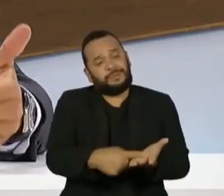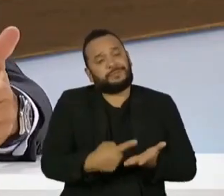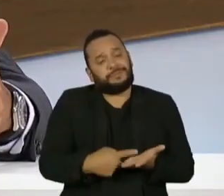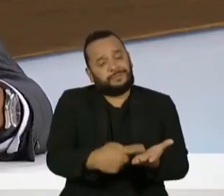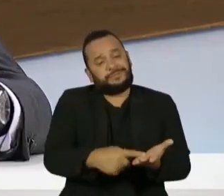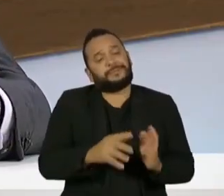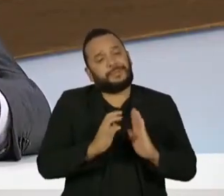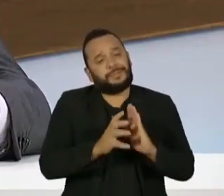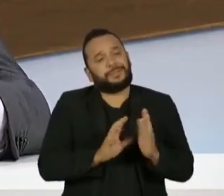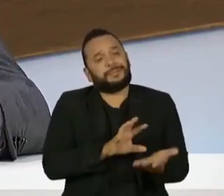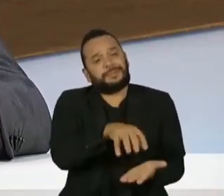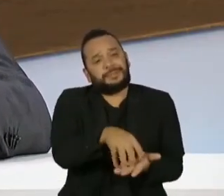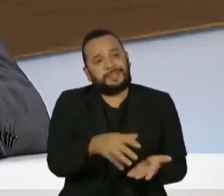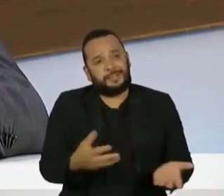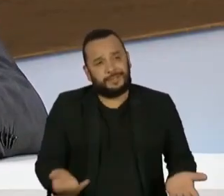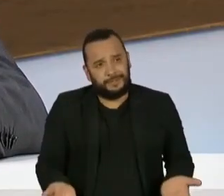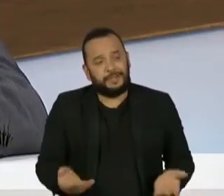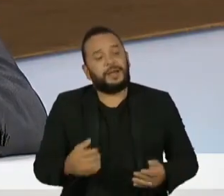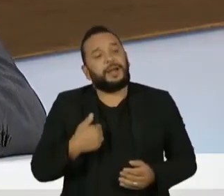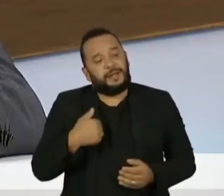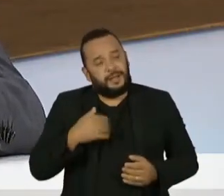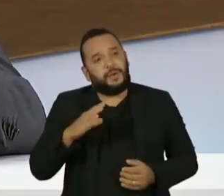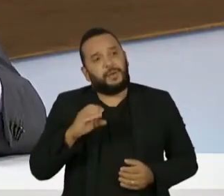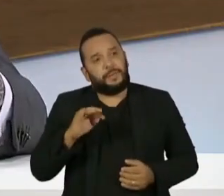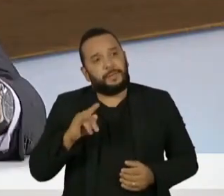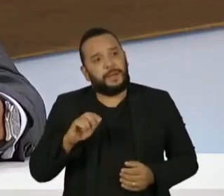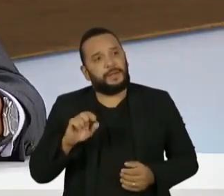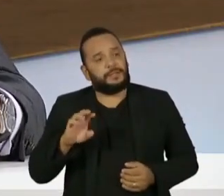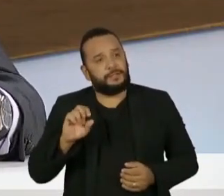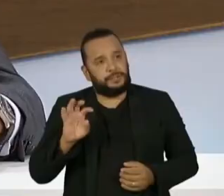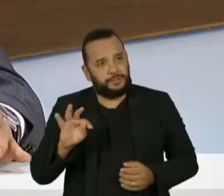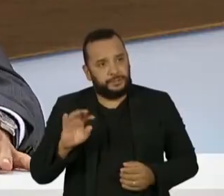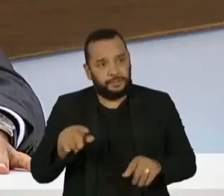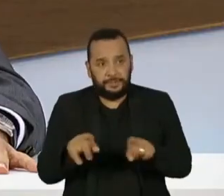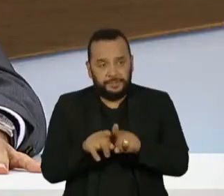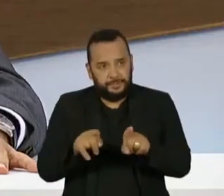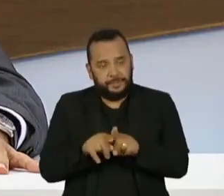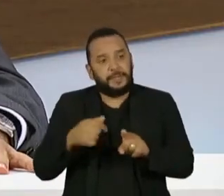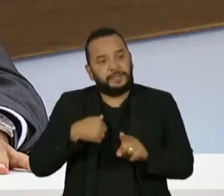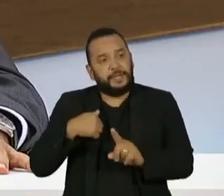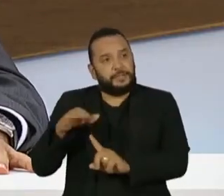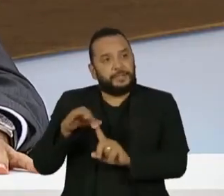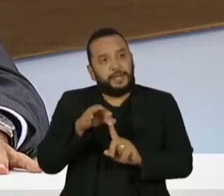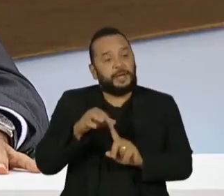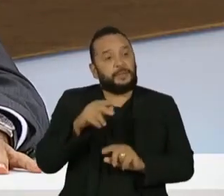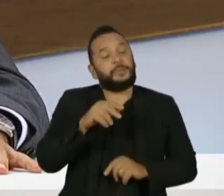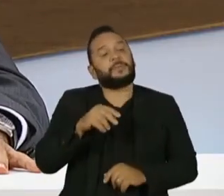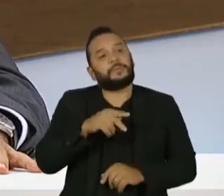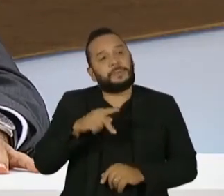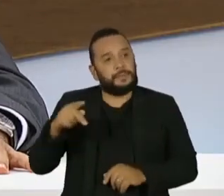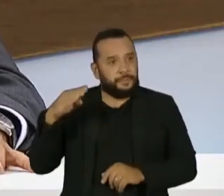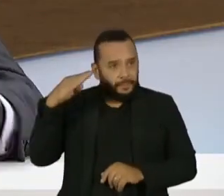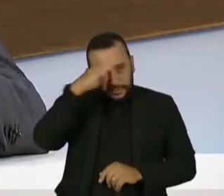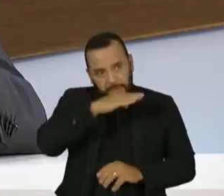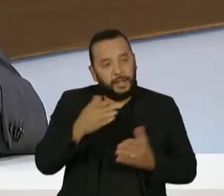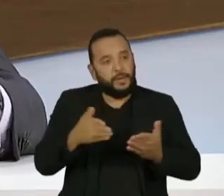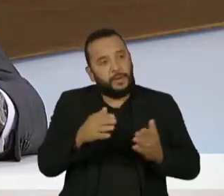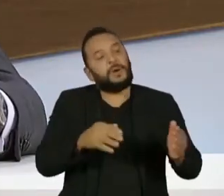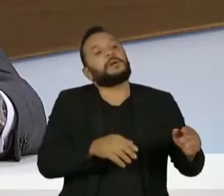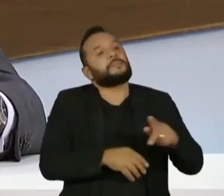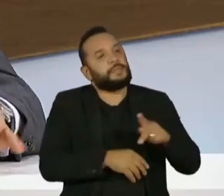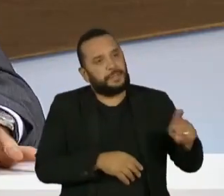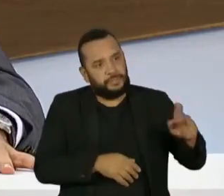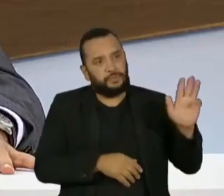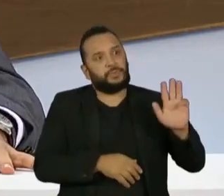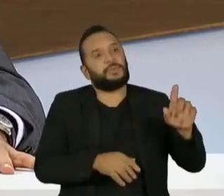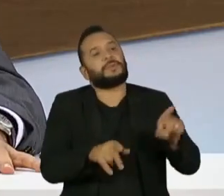por exemplo, é um exemplo disso, né? O comando indicado pelo Bolsonaro foi mantido pelo Lula, por lá escoa emenda, houve escândalo